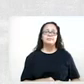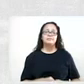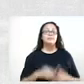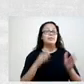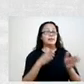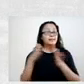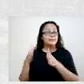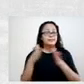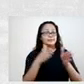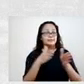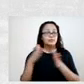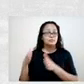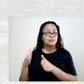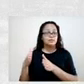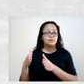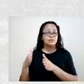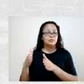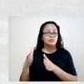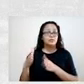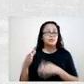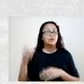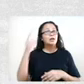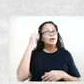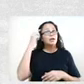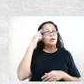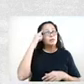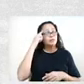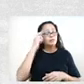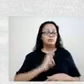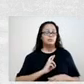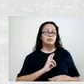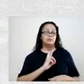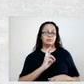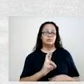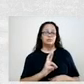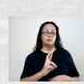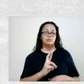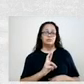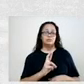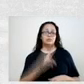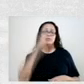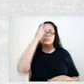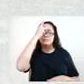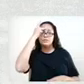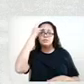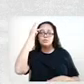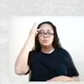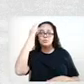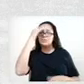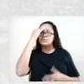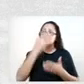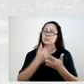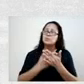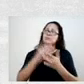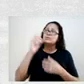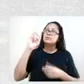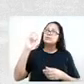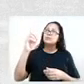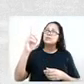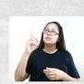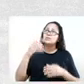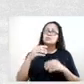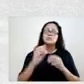Na Idade Média, a mentalidade fortemente religiosa levava as pessoas a atribuir a Deus a causa